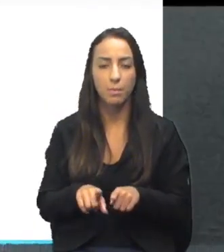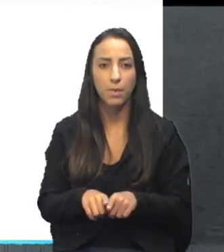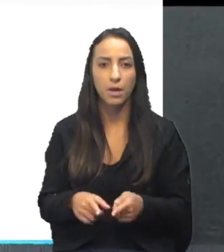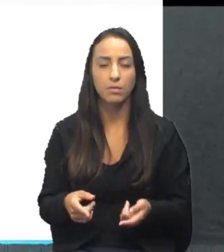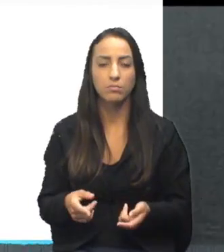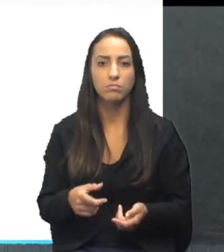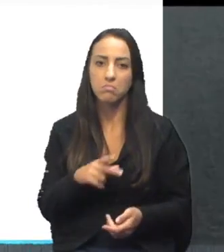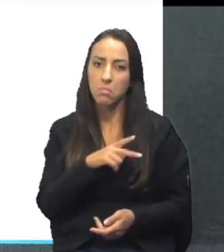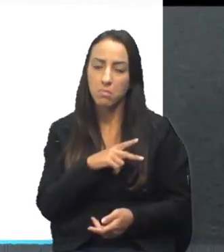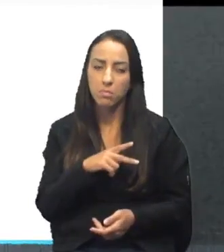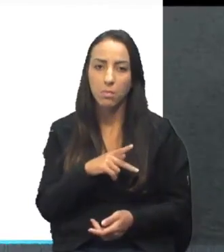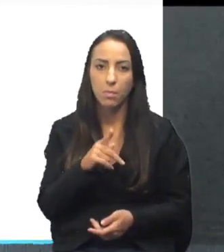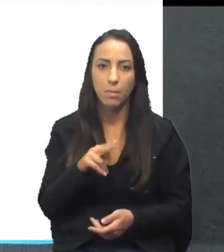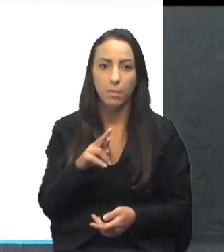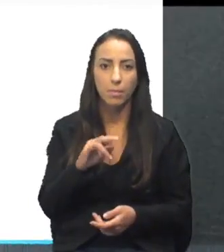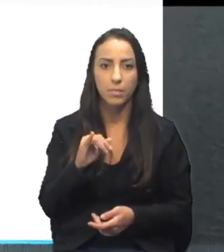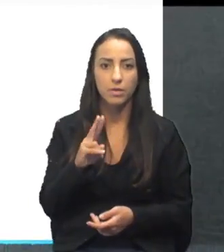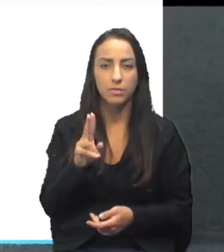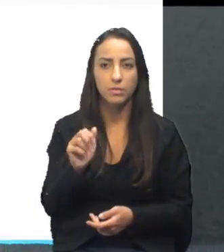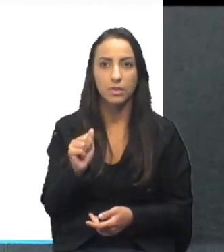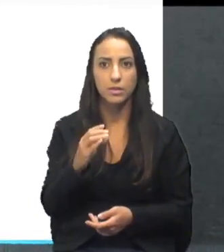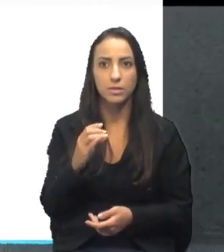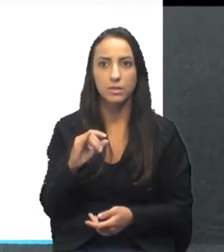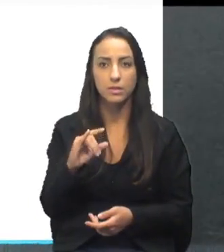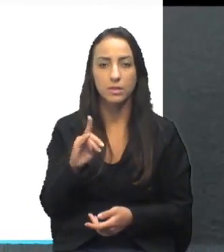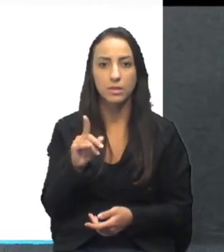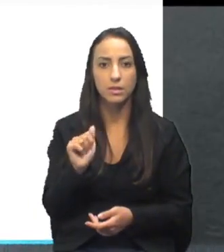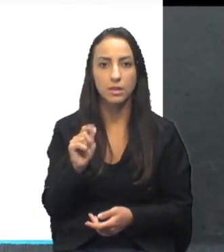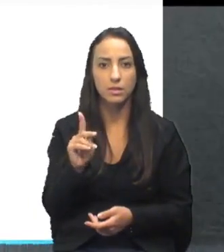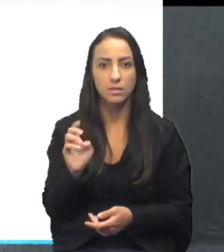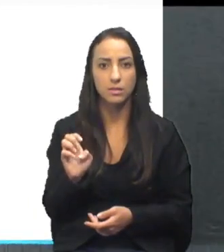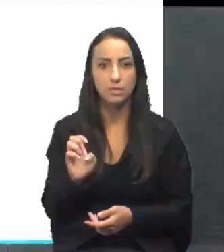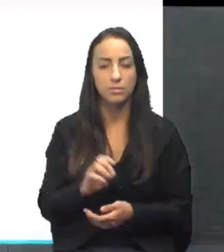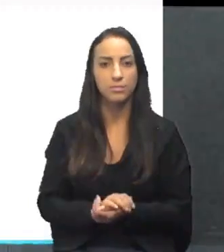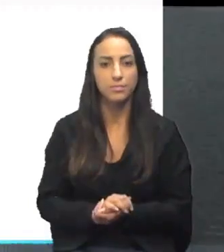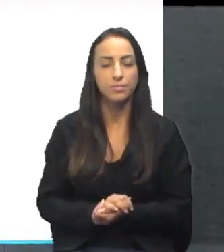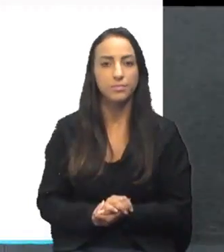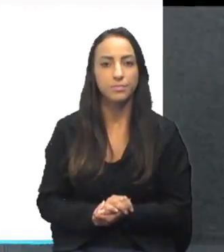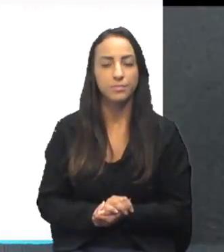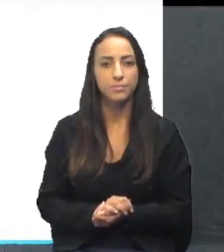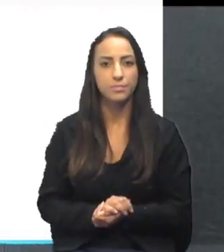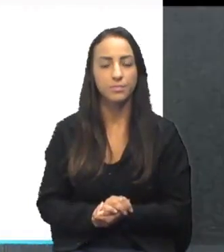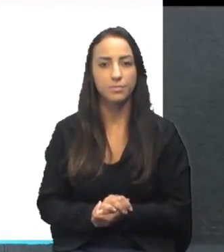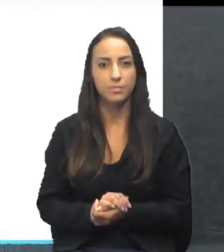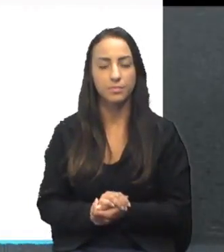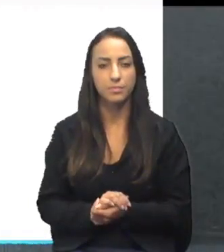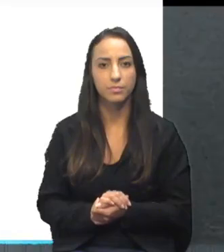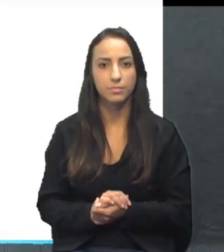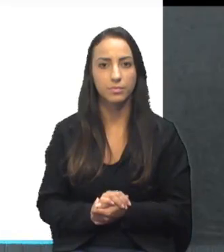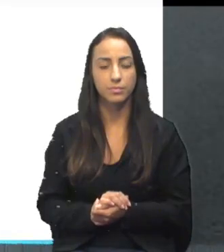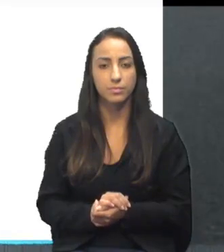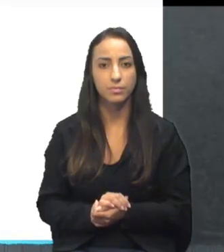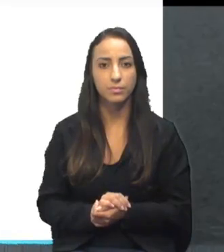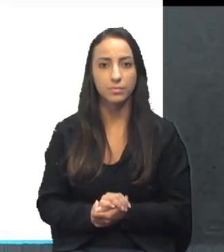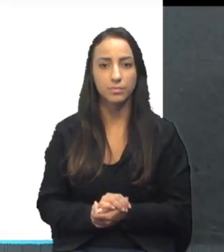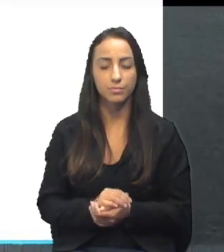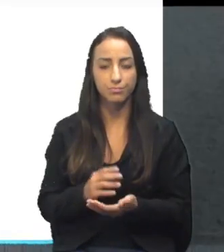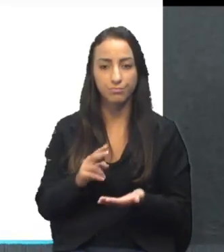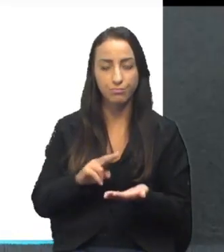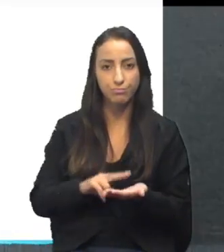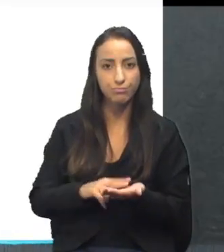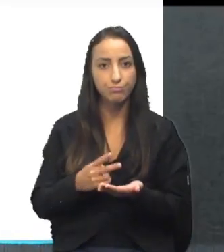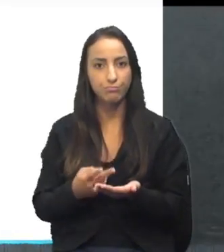para que essas técnicas, esses procedimentos sejam realizados. Dentre as mudanças